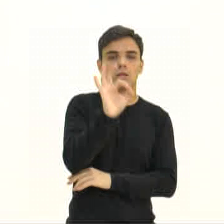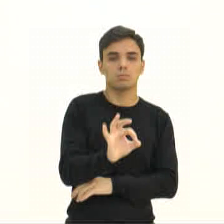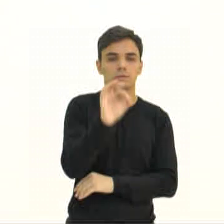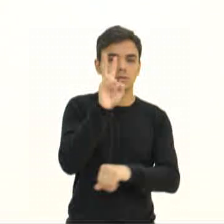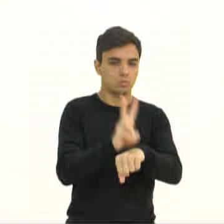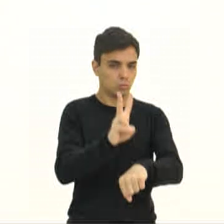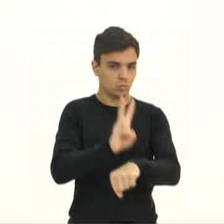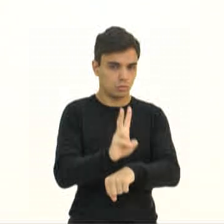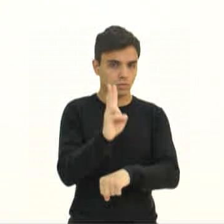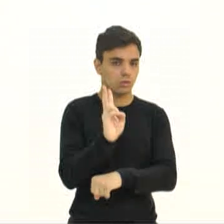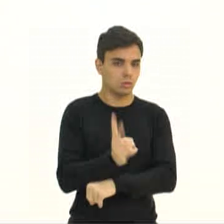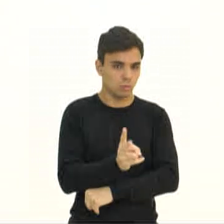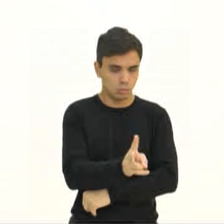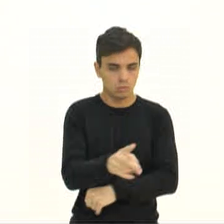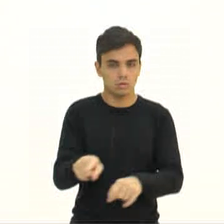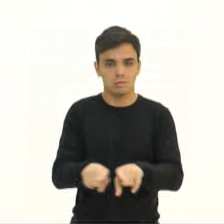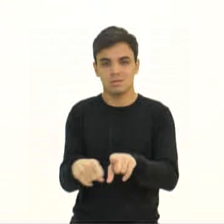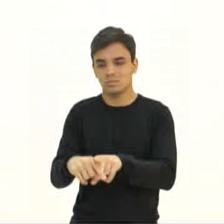preservada,